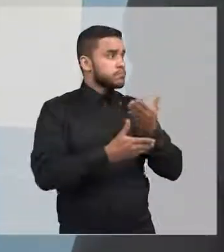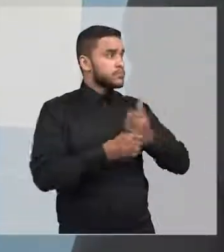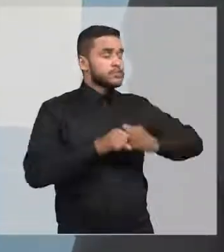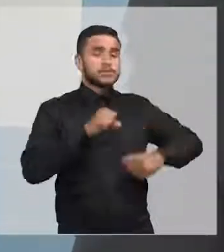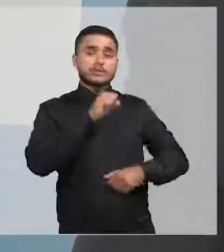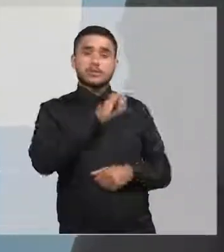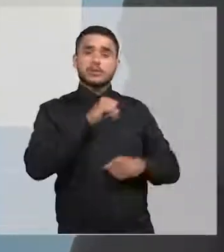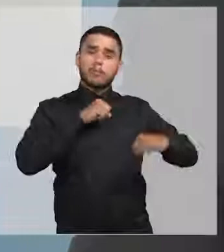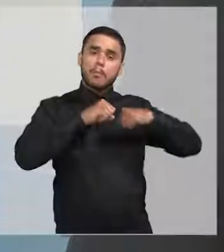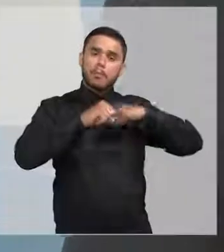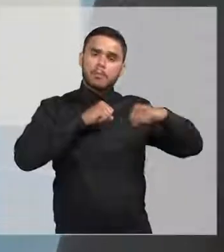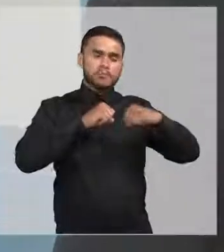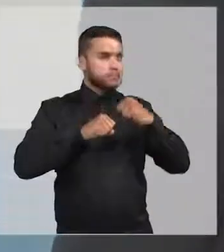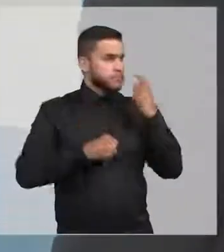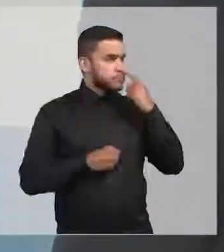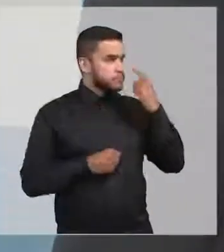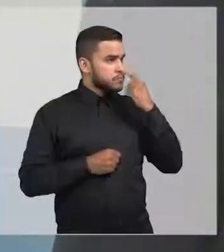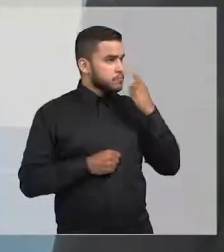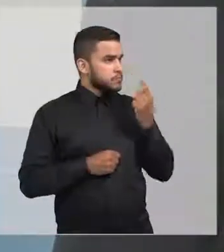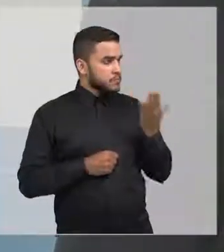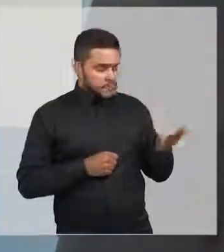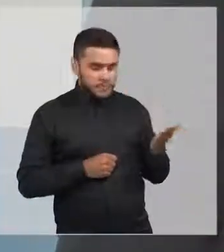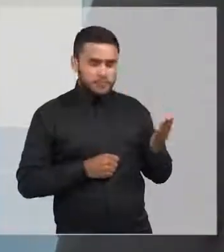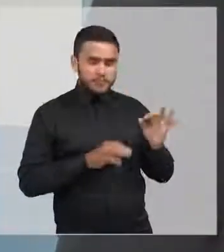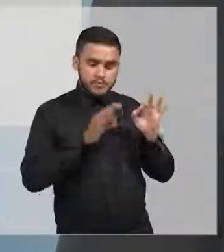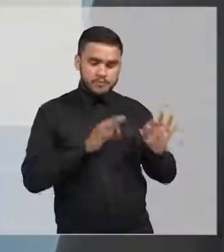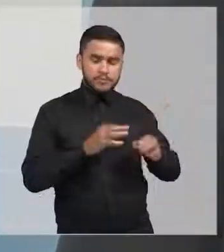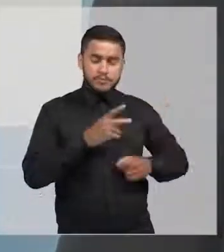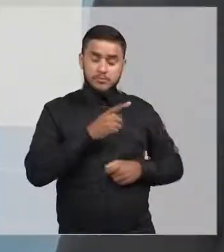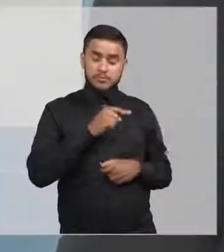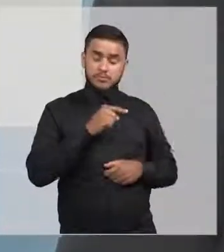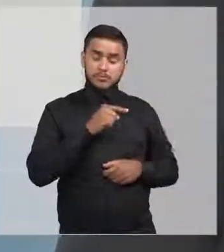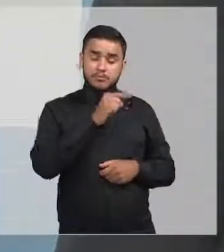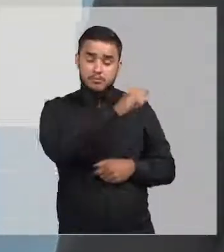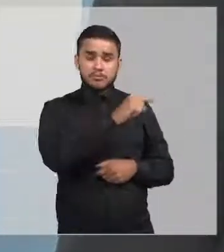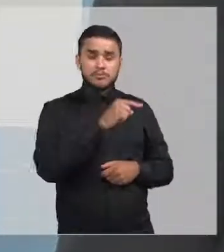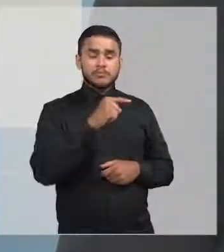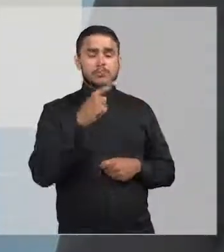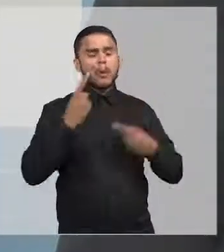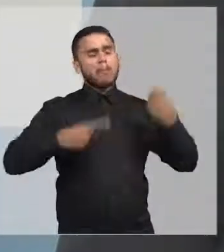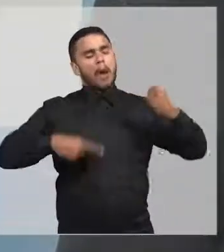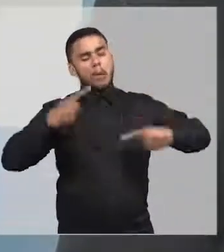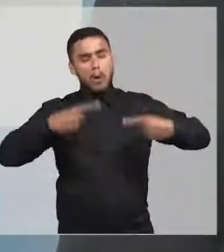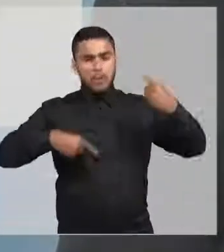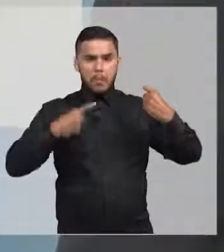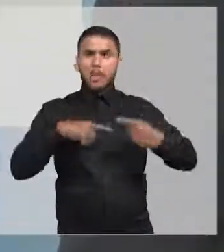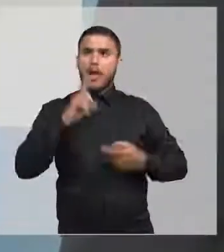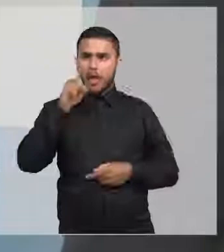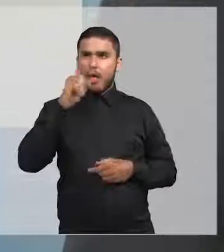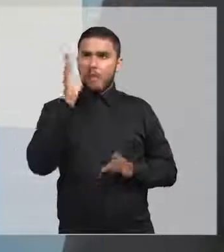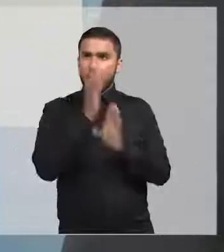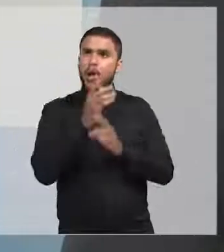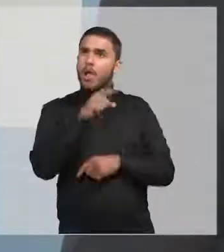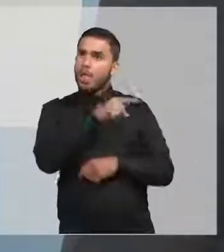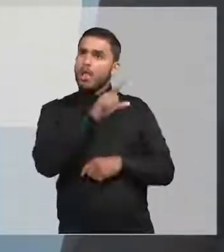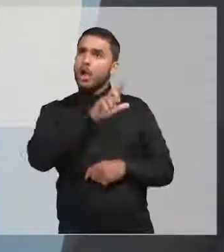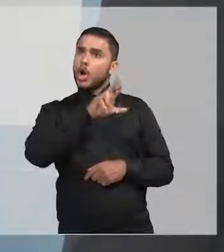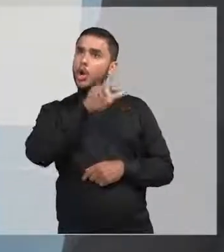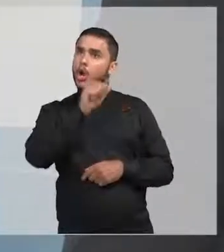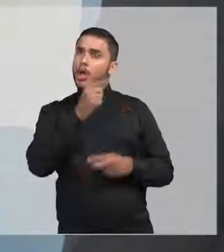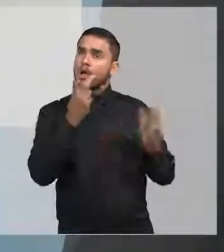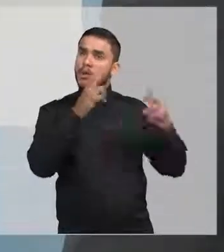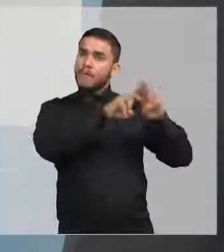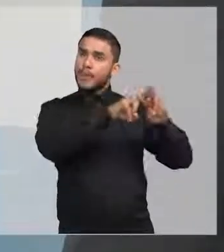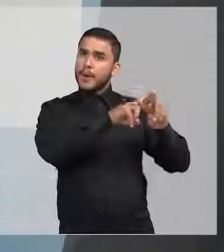sai fortalecido com um cara que é o cara que combate a corrupção. Carlos, mas você tem que entender o que você está dizendo. Você está dizendo que houve toda